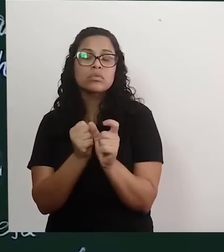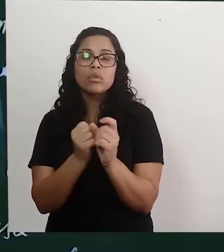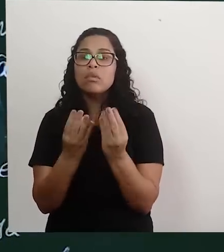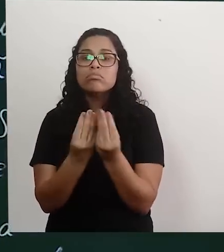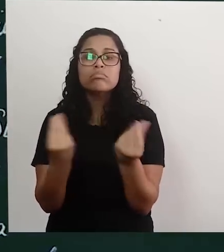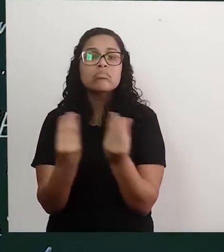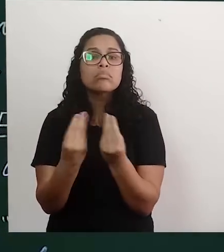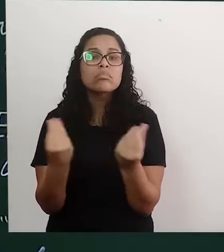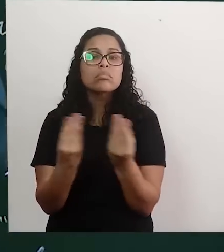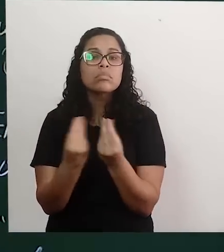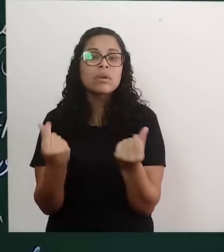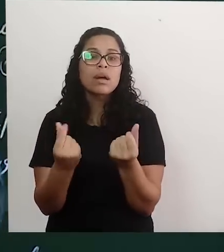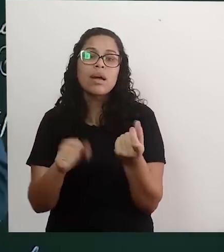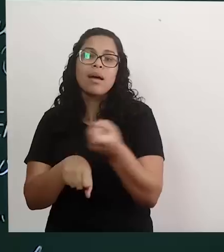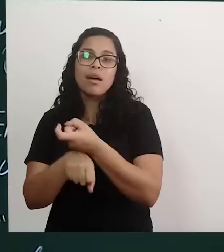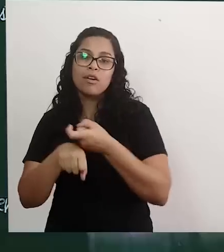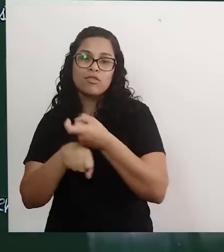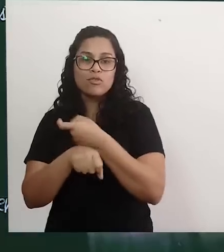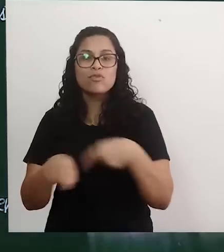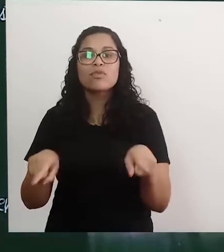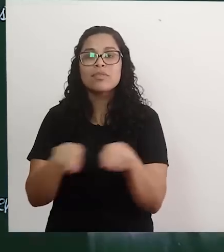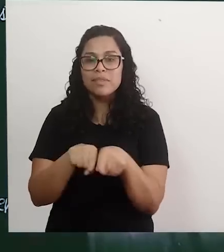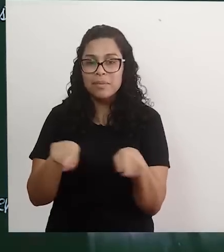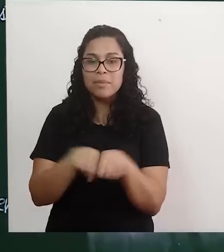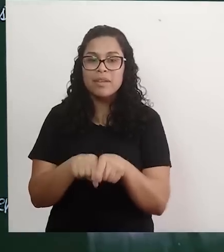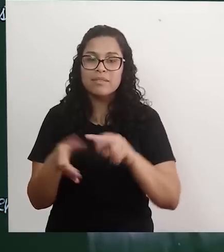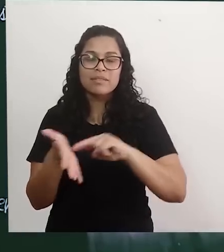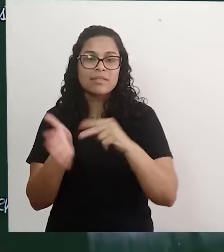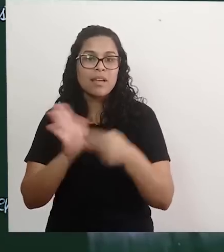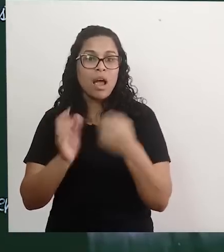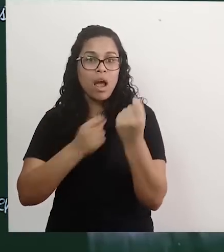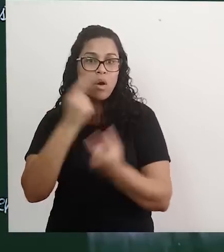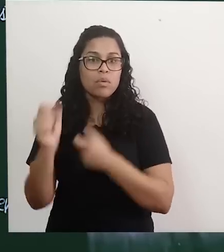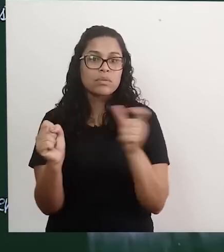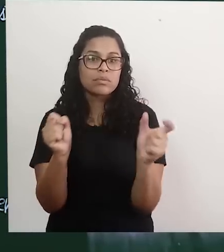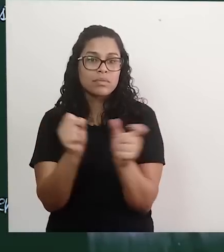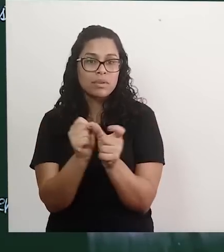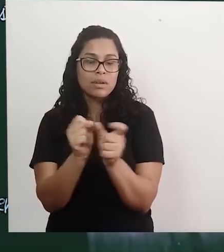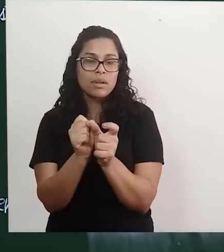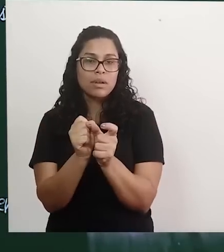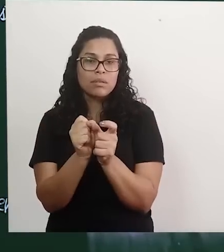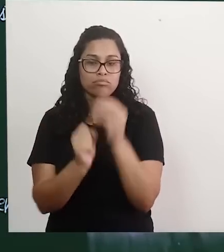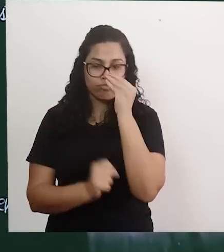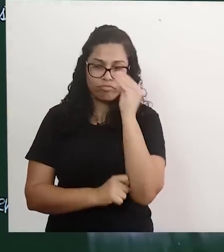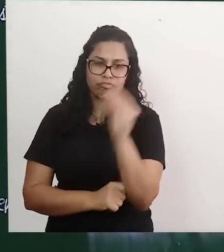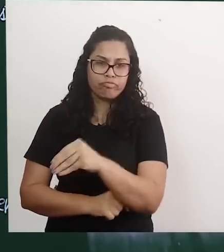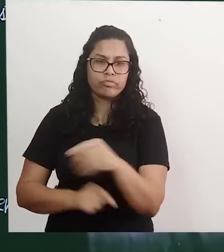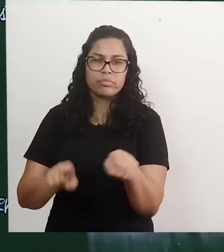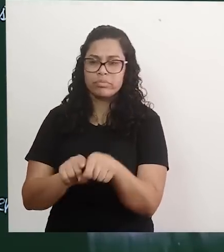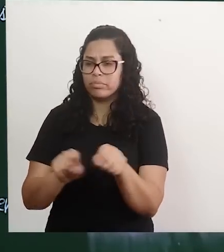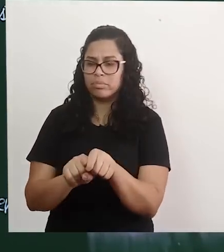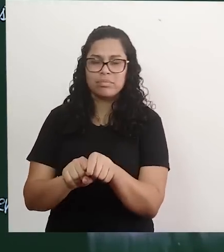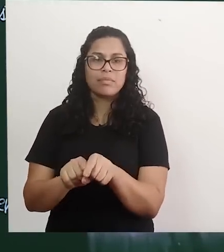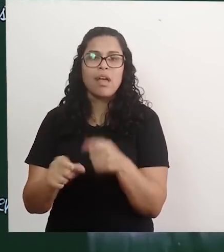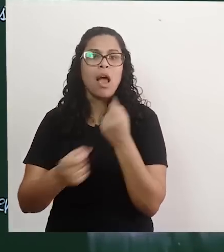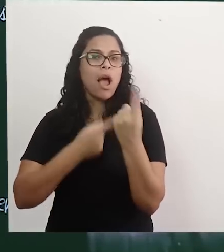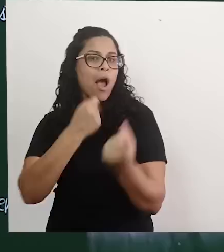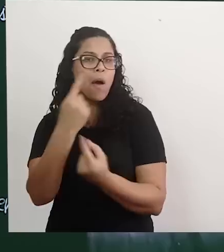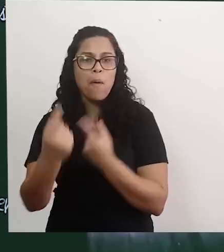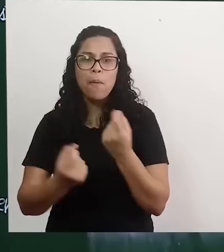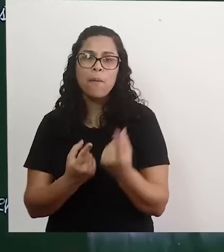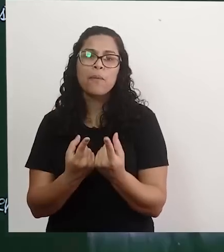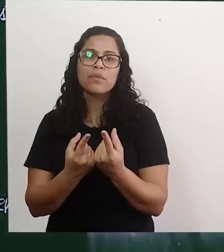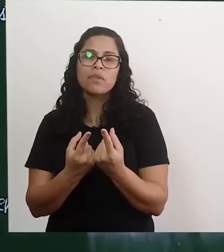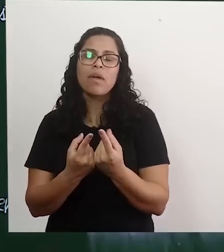abstratos que advêm de adjetivos, como por exemplo eu tenho aqui o substantivo estupidez e o substantivo realeza, que vem